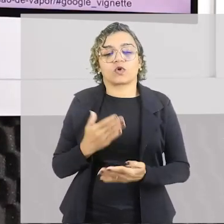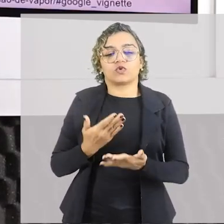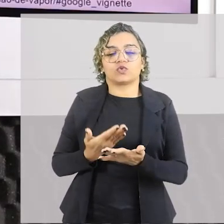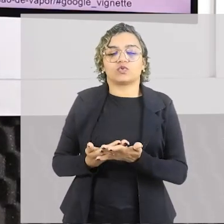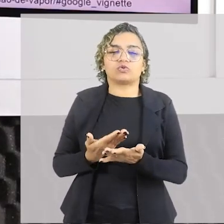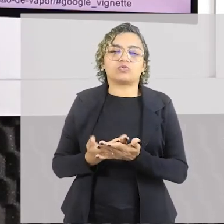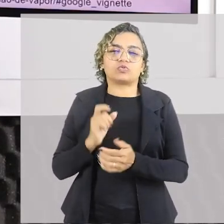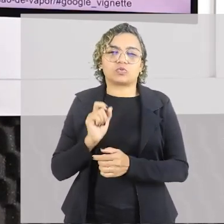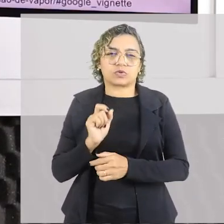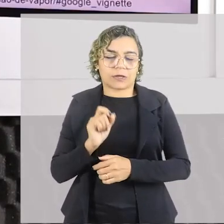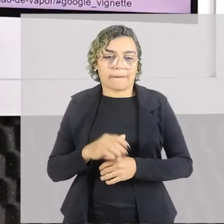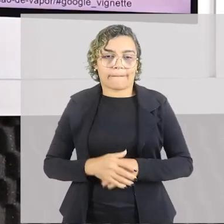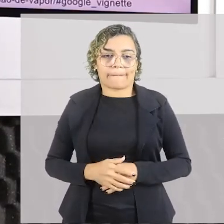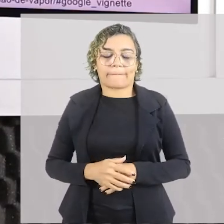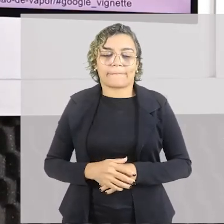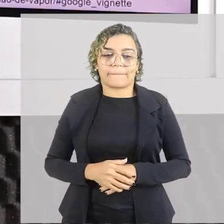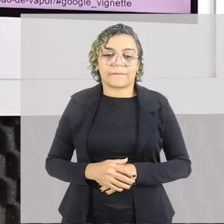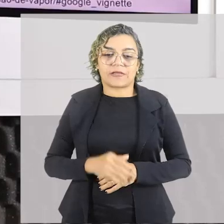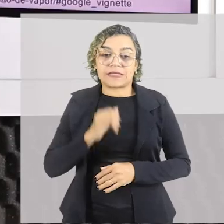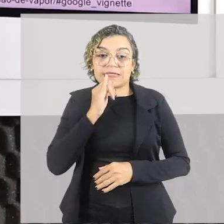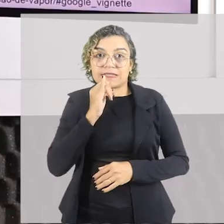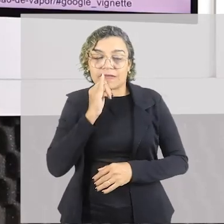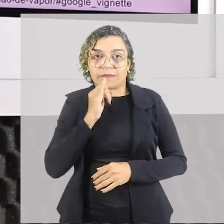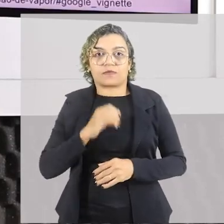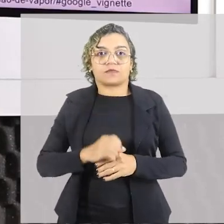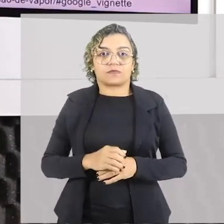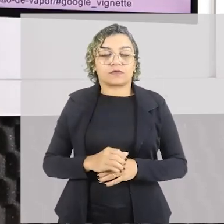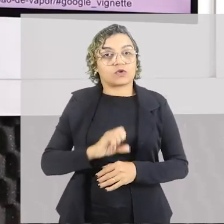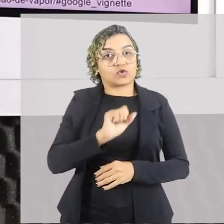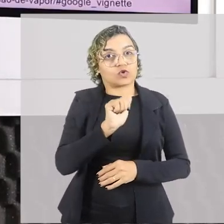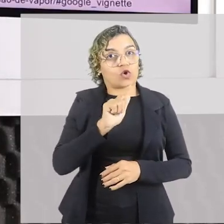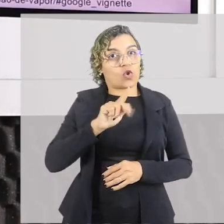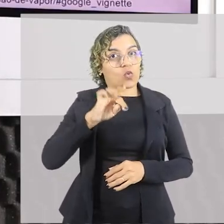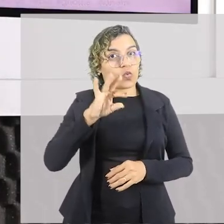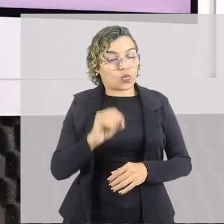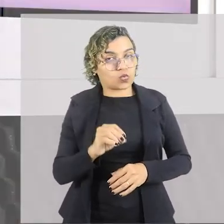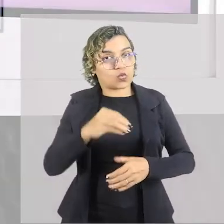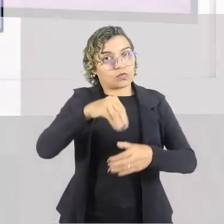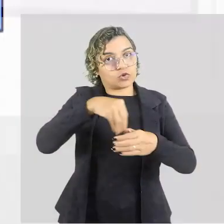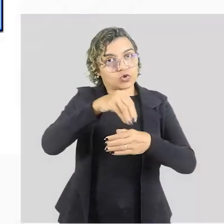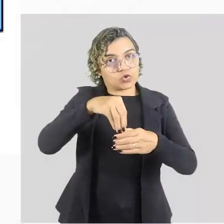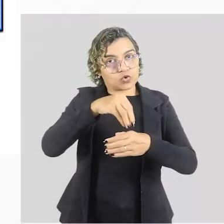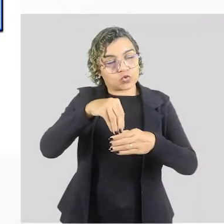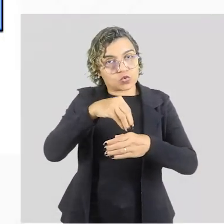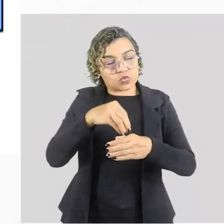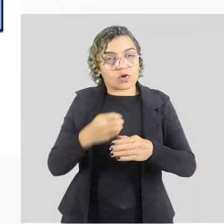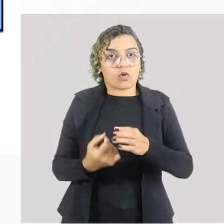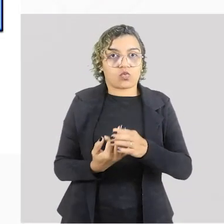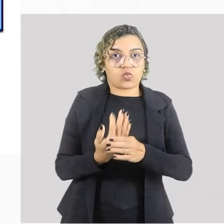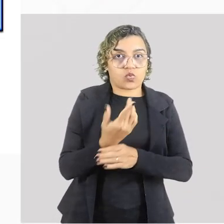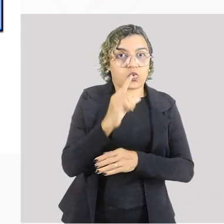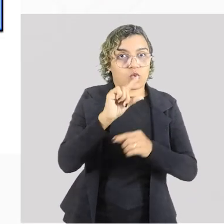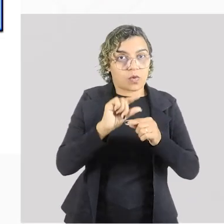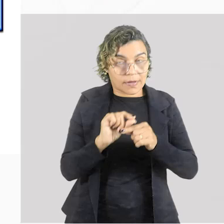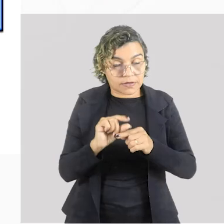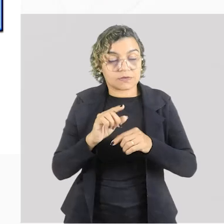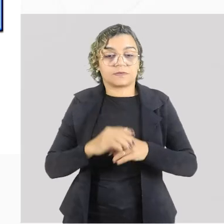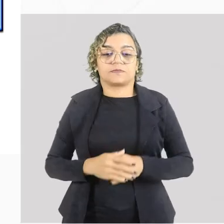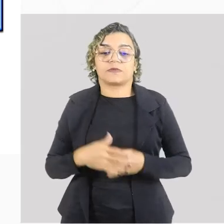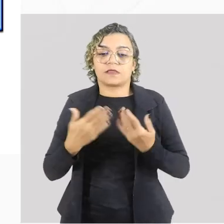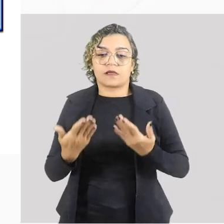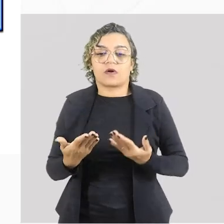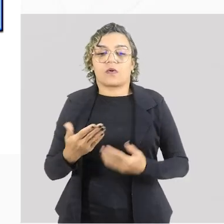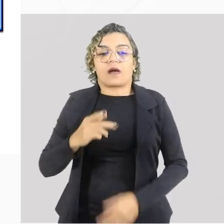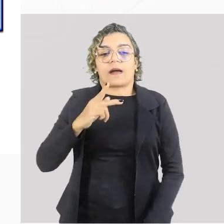evapora menos quando eu coloco soluto, tá certo? Bom, vamos entender o que é a pressão de